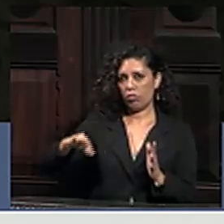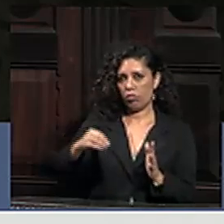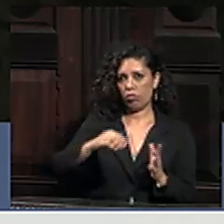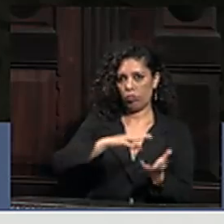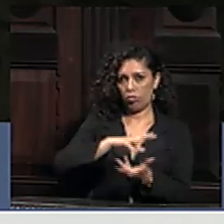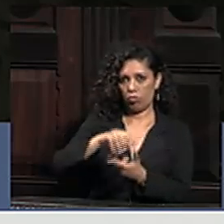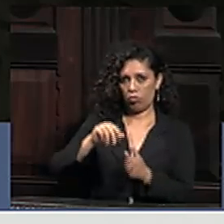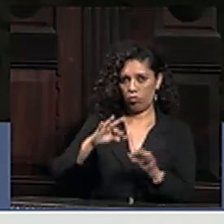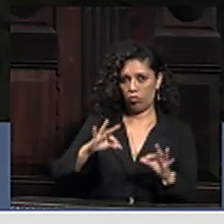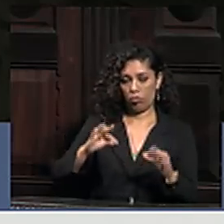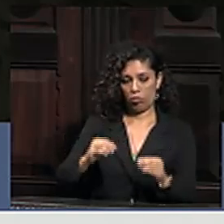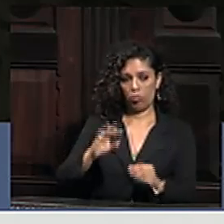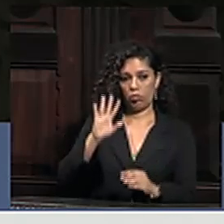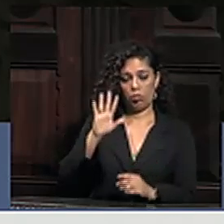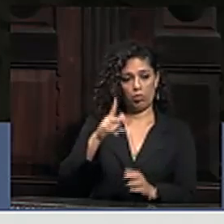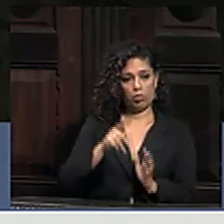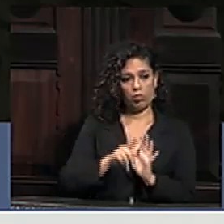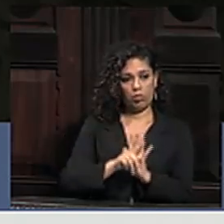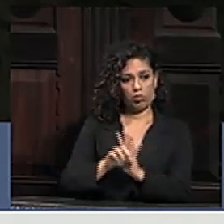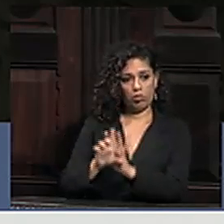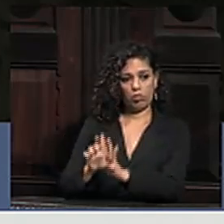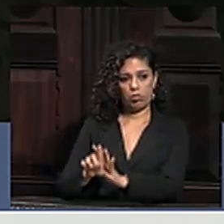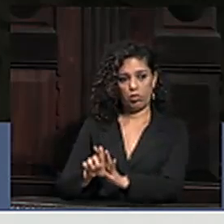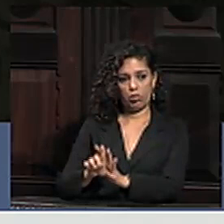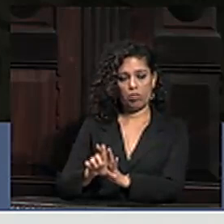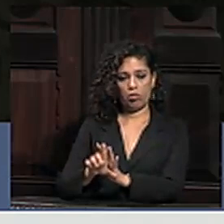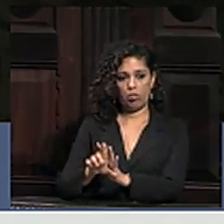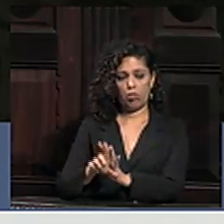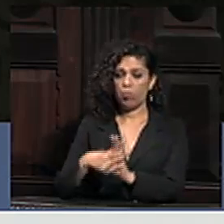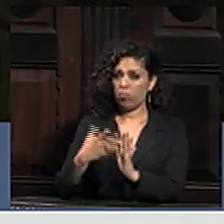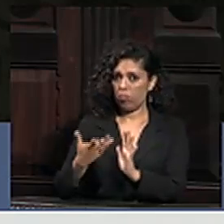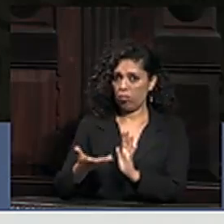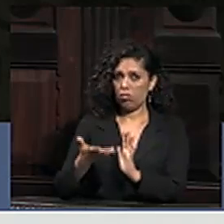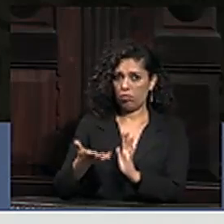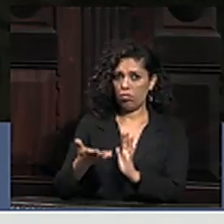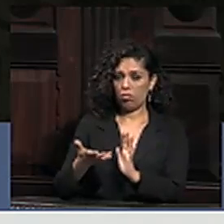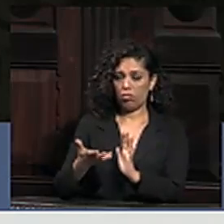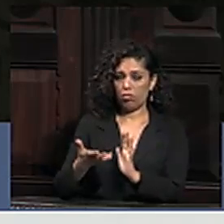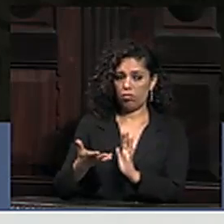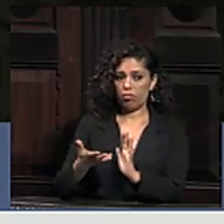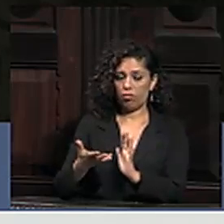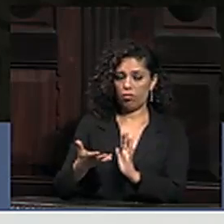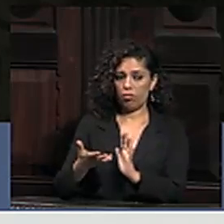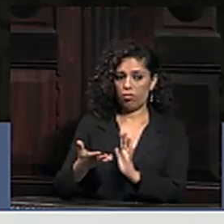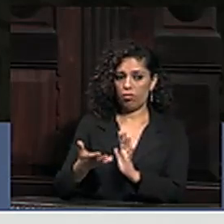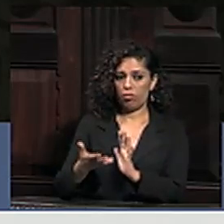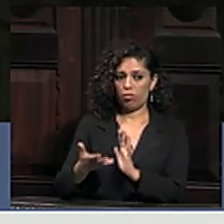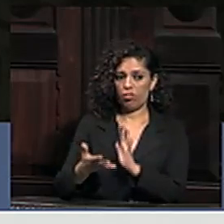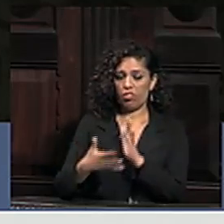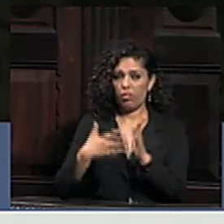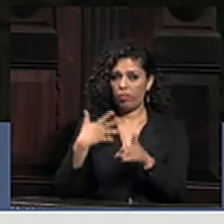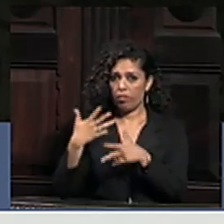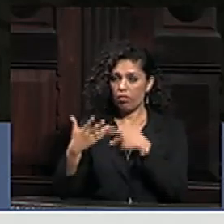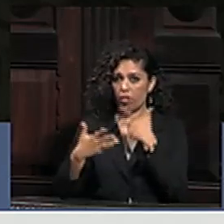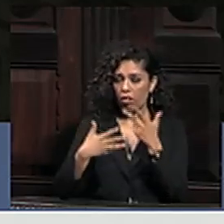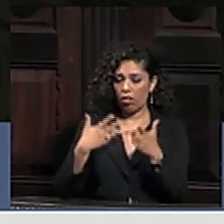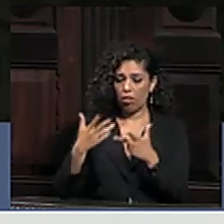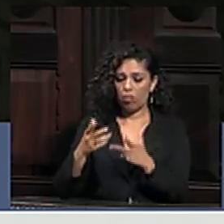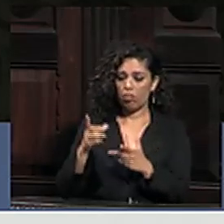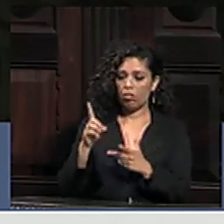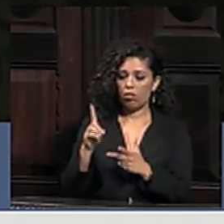Mas este projeto de lei pretendeu mesmo tratar da questão da